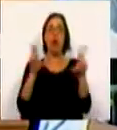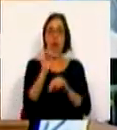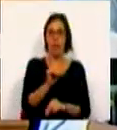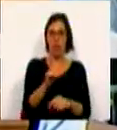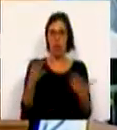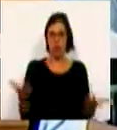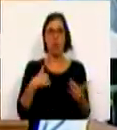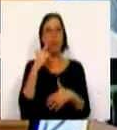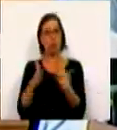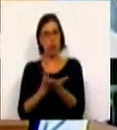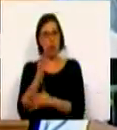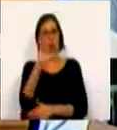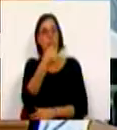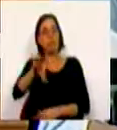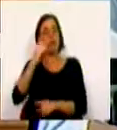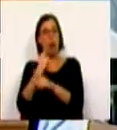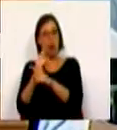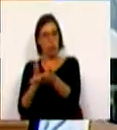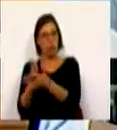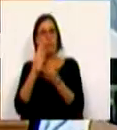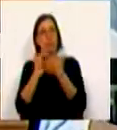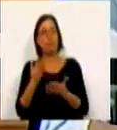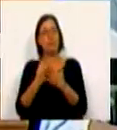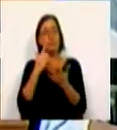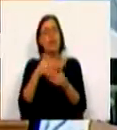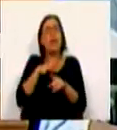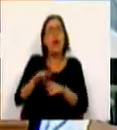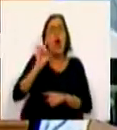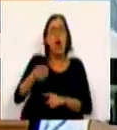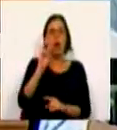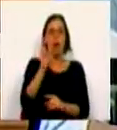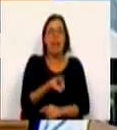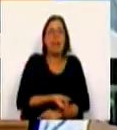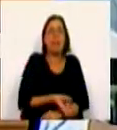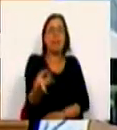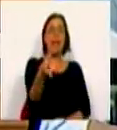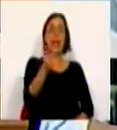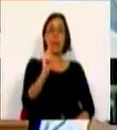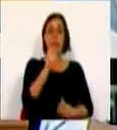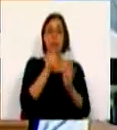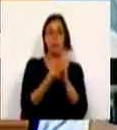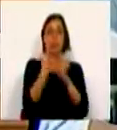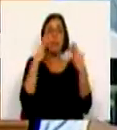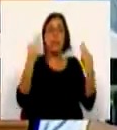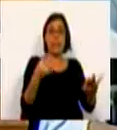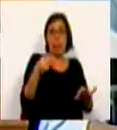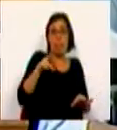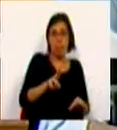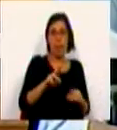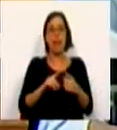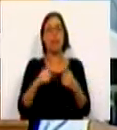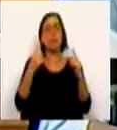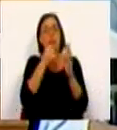Lisboa, que teremos continuidade em 2018, para estudar o impacto de 13 medidas do Simplex, neste caso